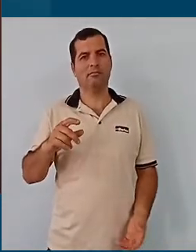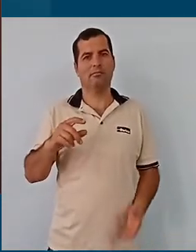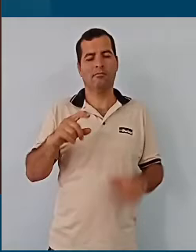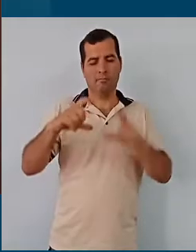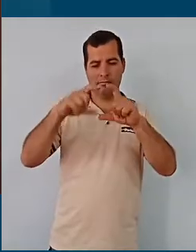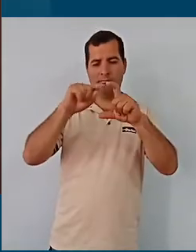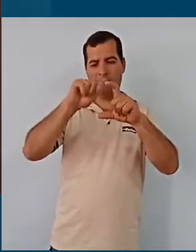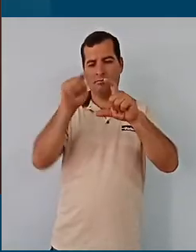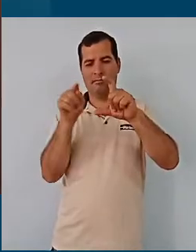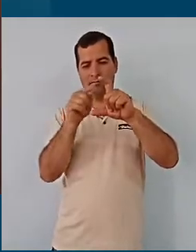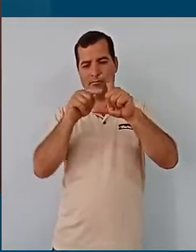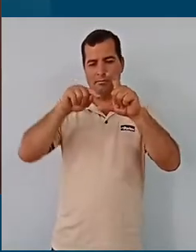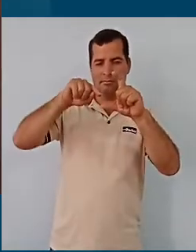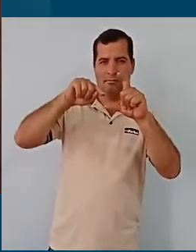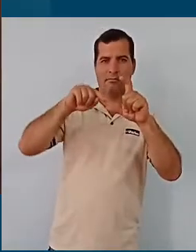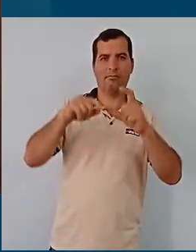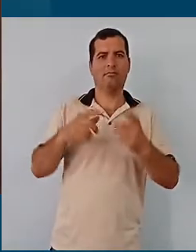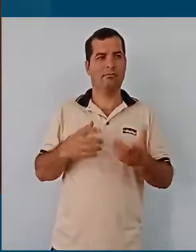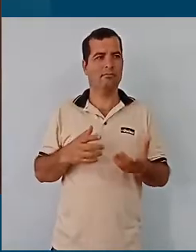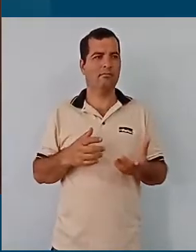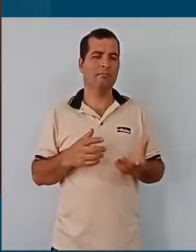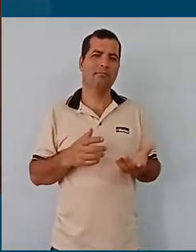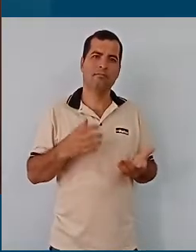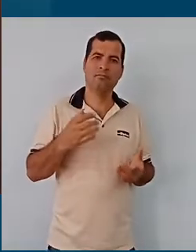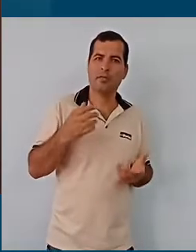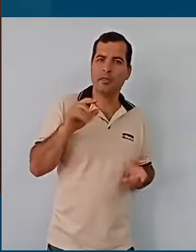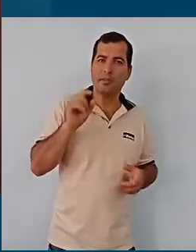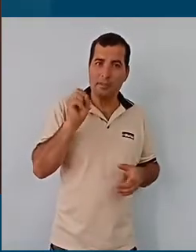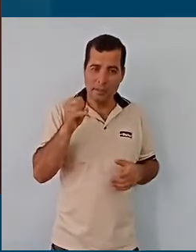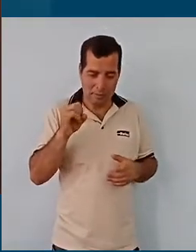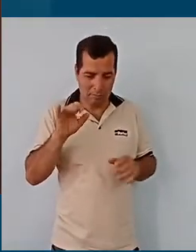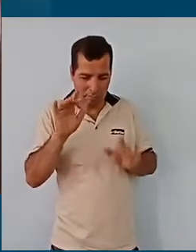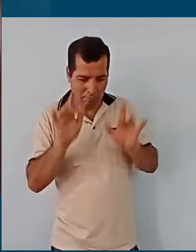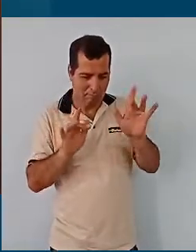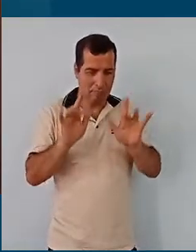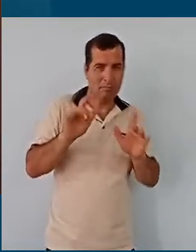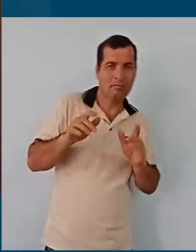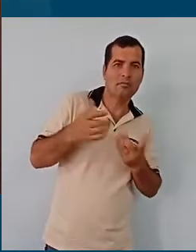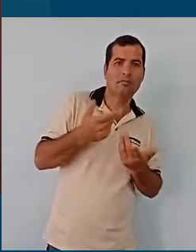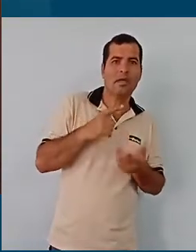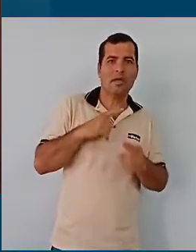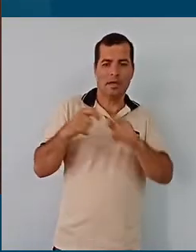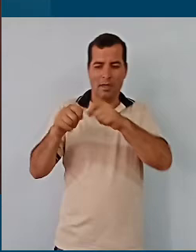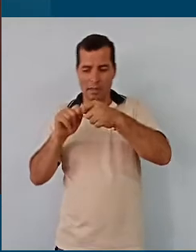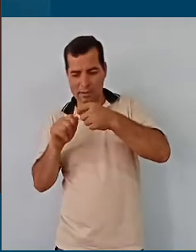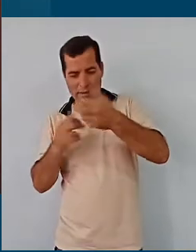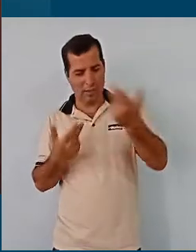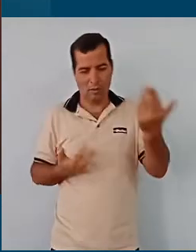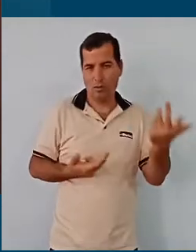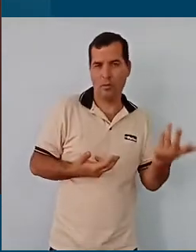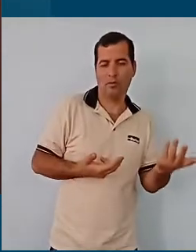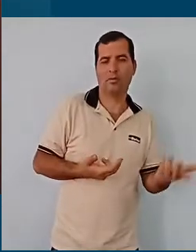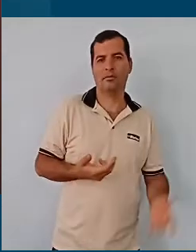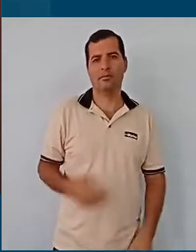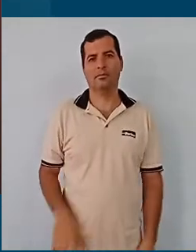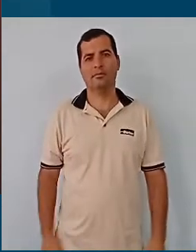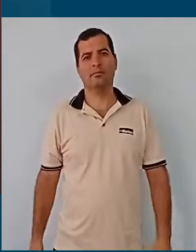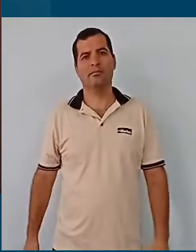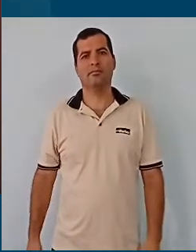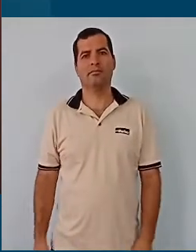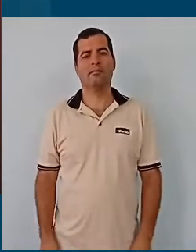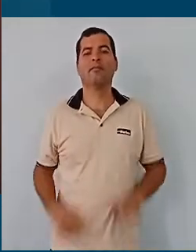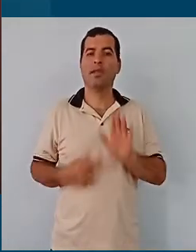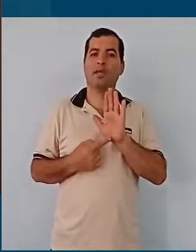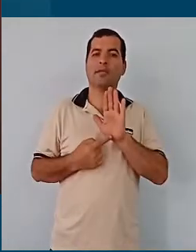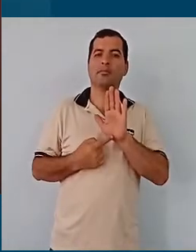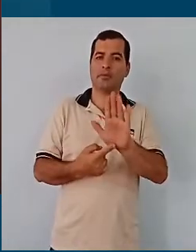lado um, do outro lado o outro, e se eu mexo em um, eu mexo no outro. Se eu rasgo um, eu rasgo o outro, né? Então, o expressar